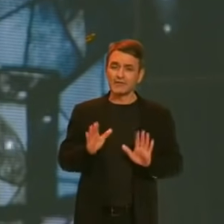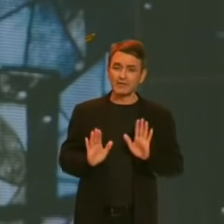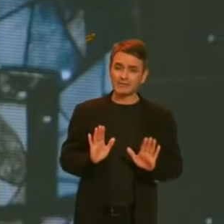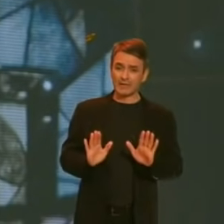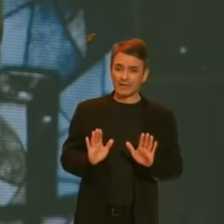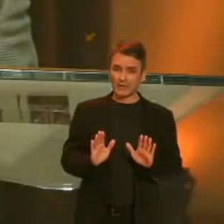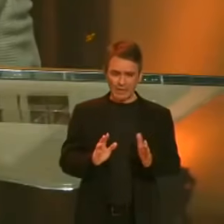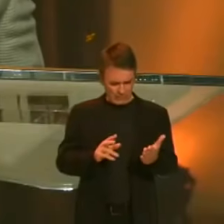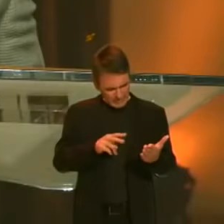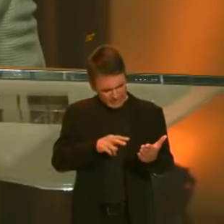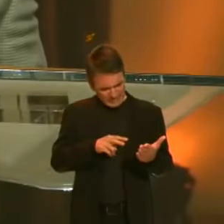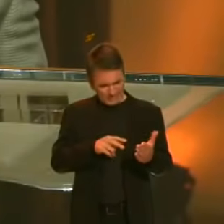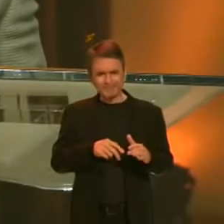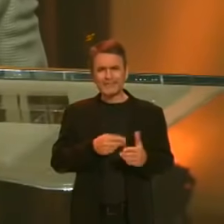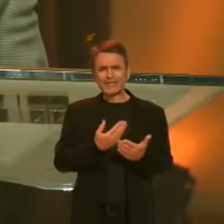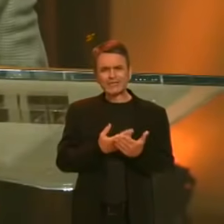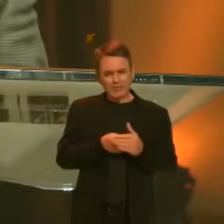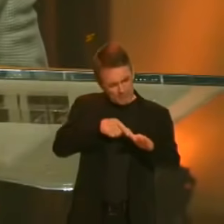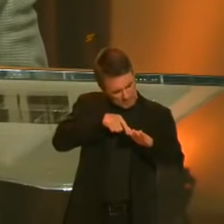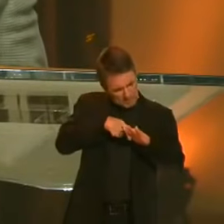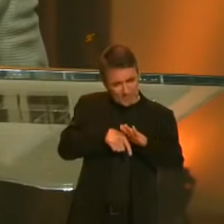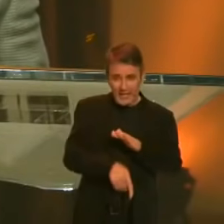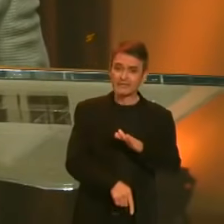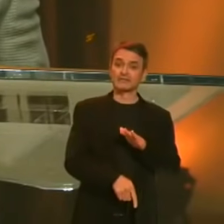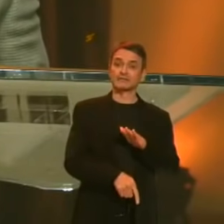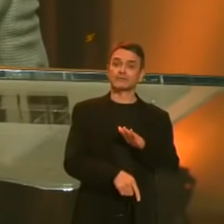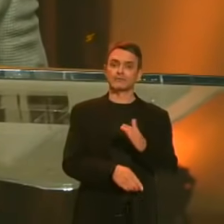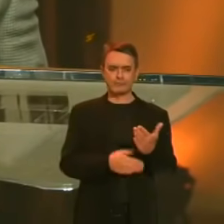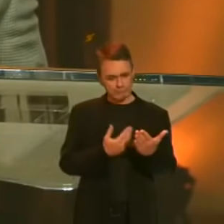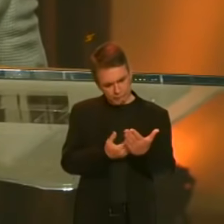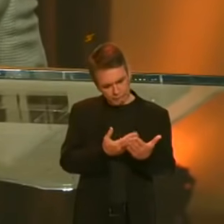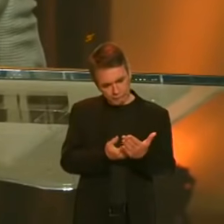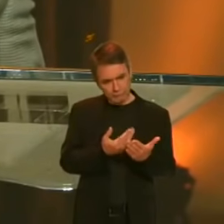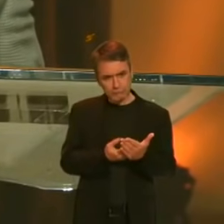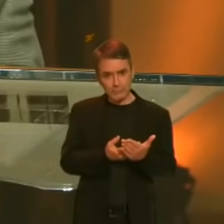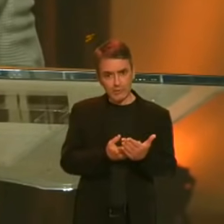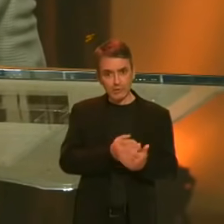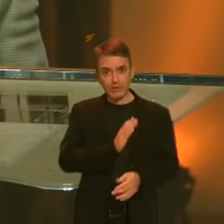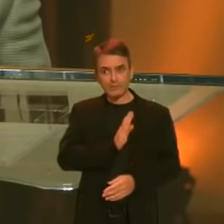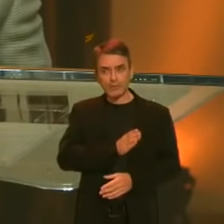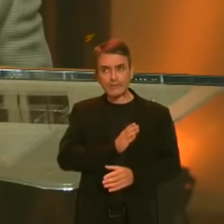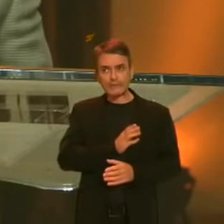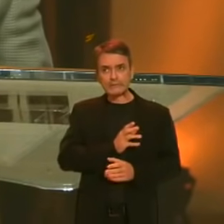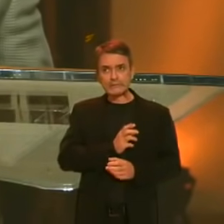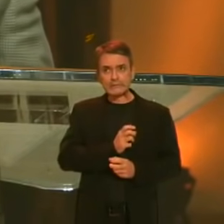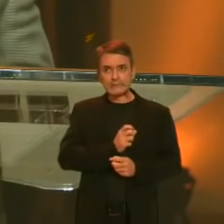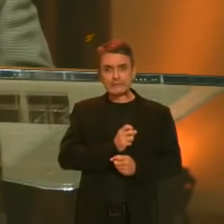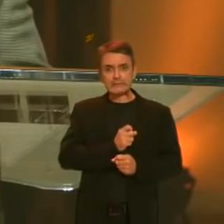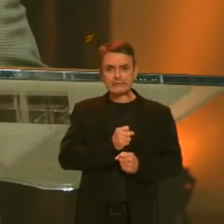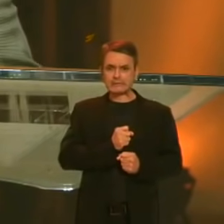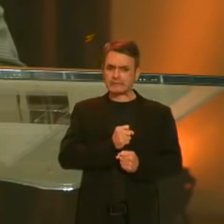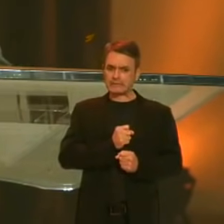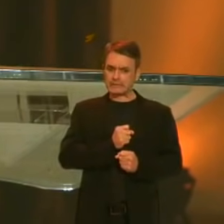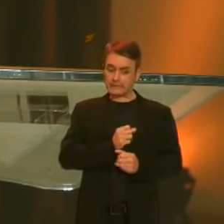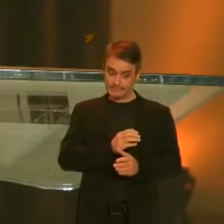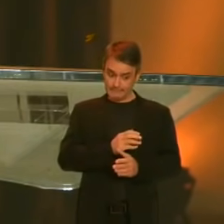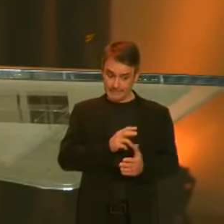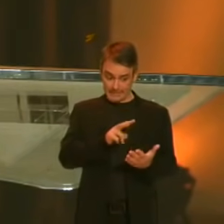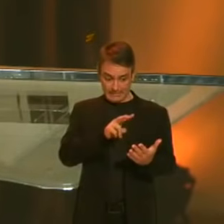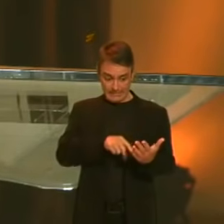afundei mais ainda para estudar, e mais ainda o meu coração ficou apreensivo diante